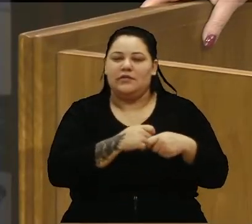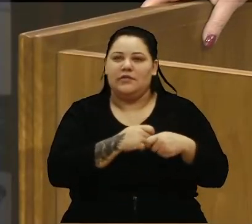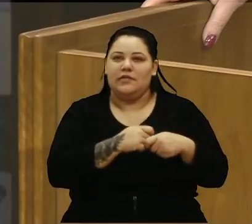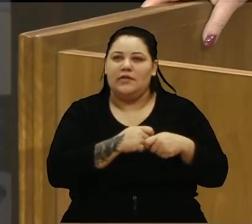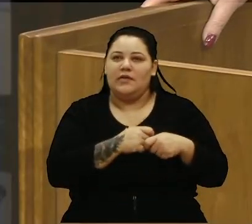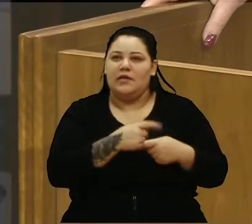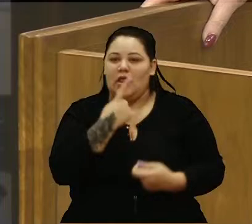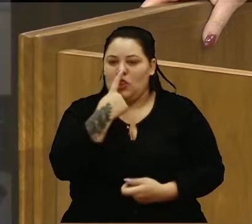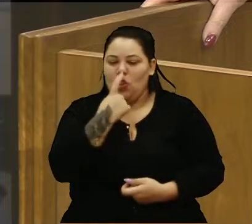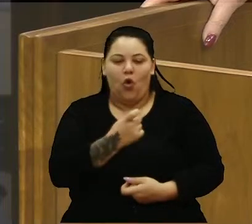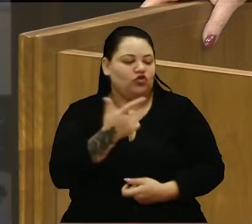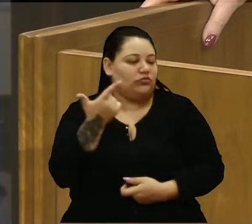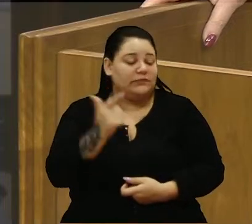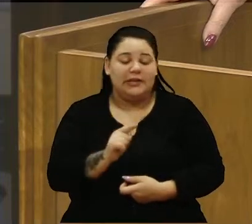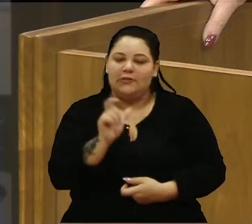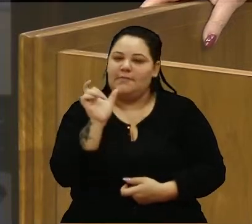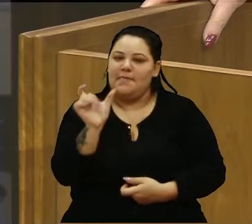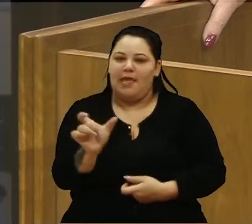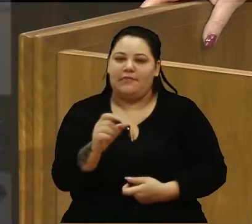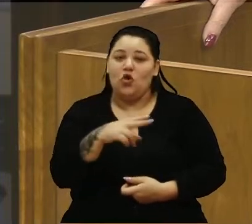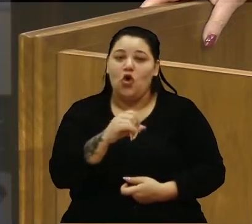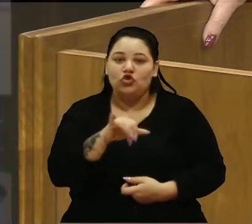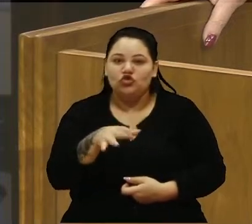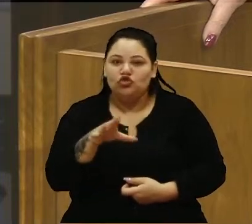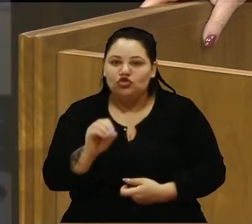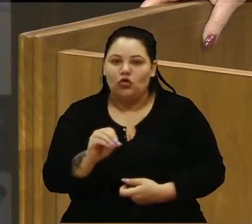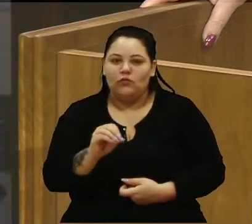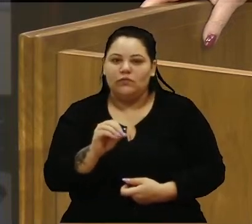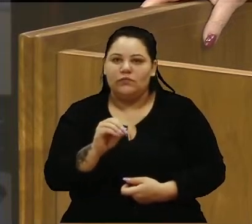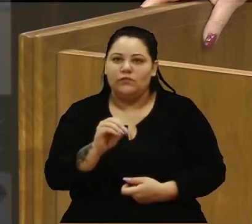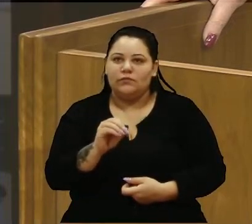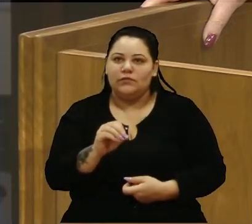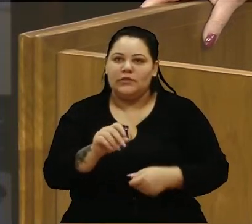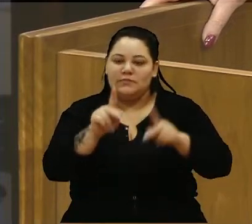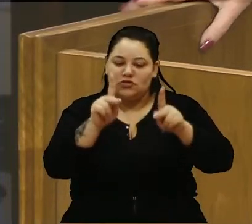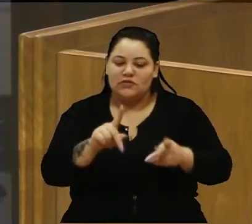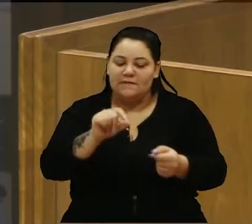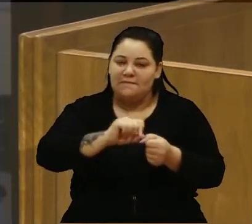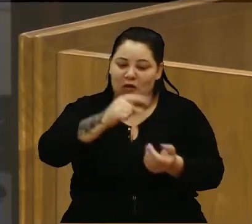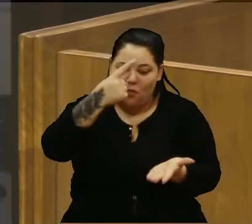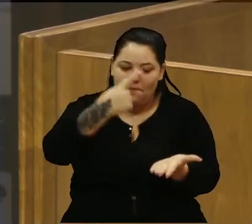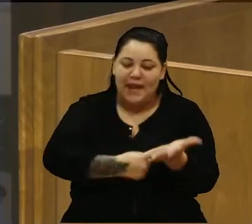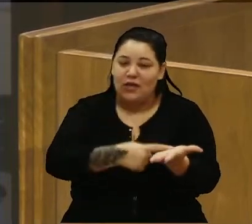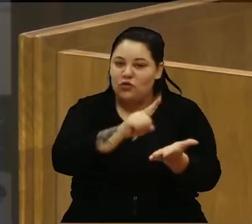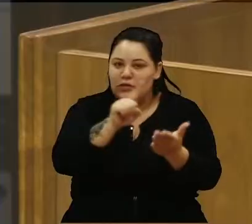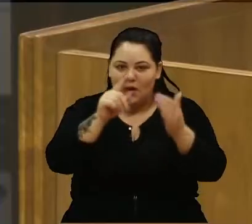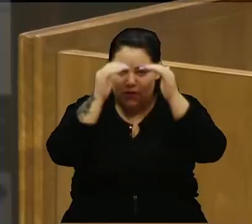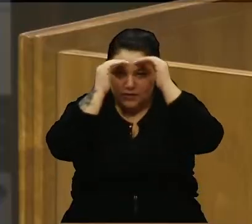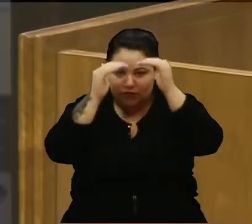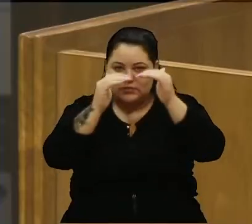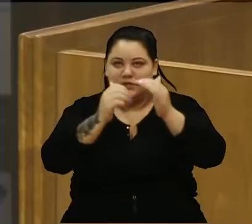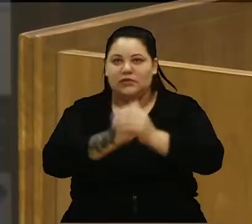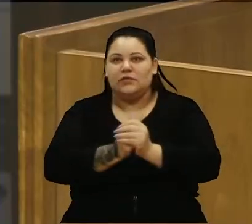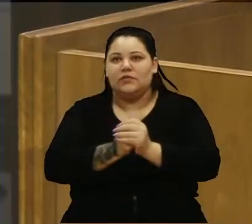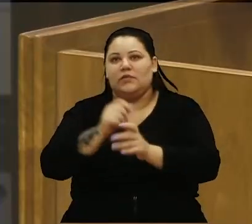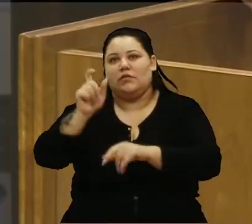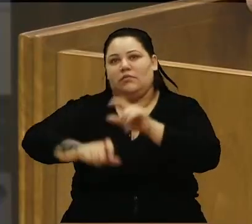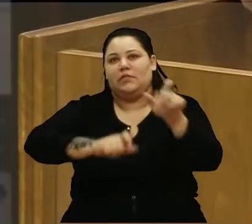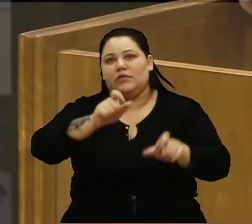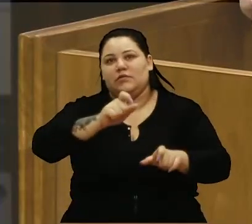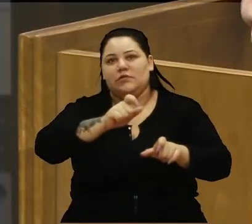não tem outra palavra, quando as pessoas fazem um acordo e não cumprem. E pessoas do Poder